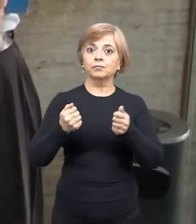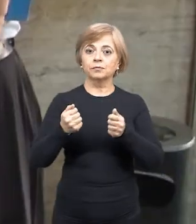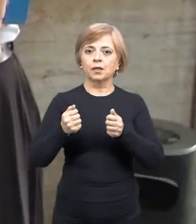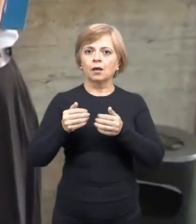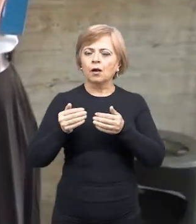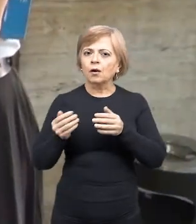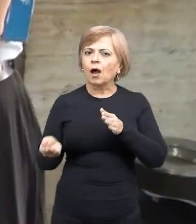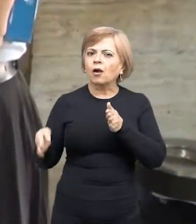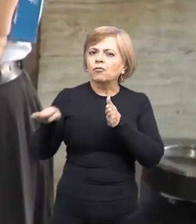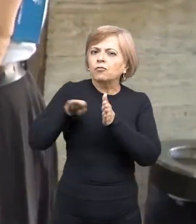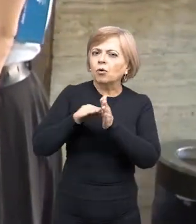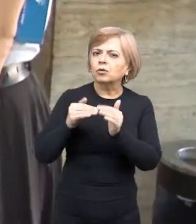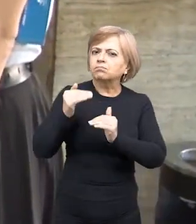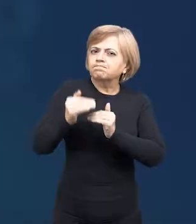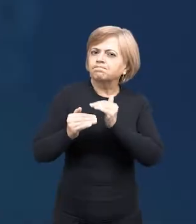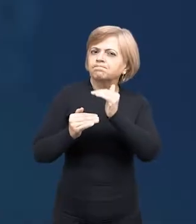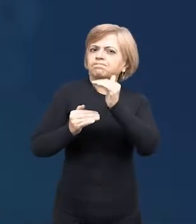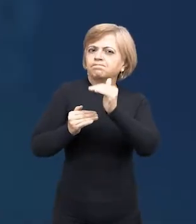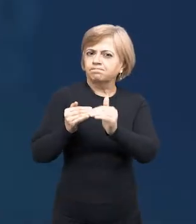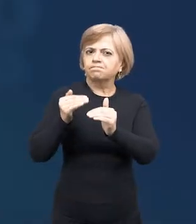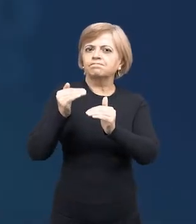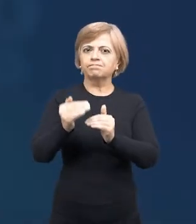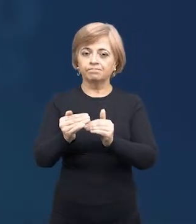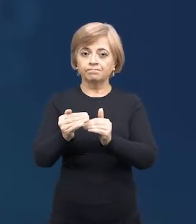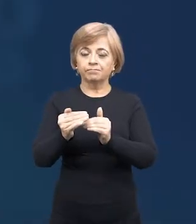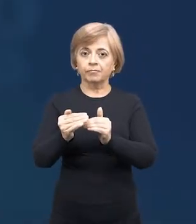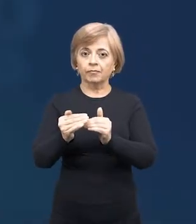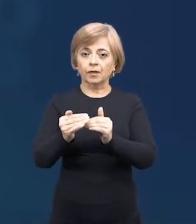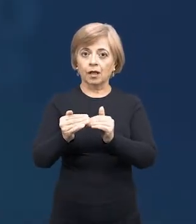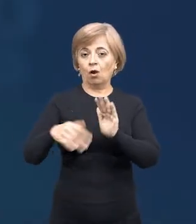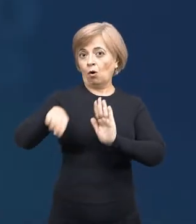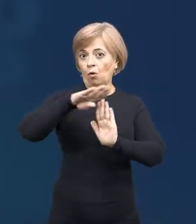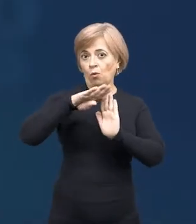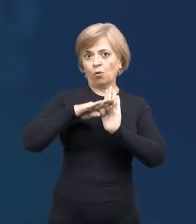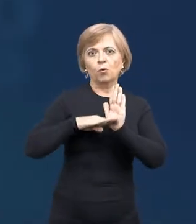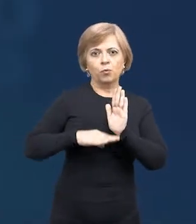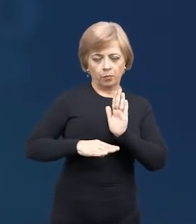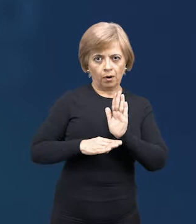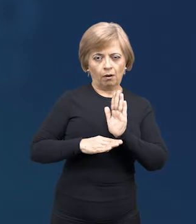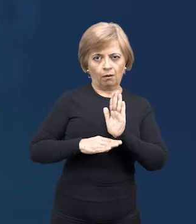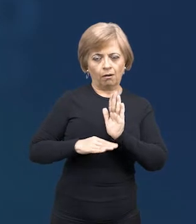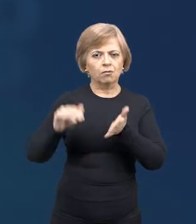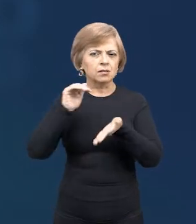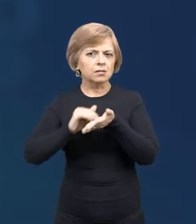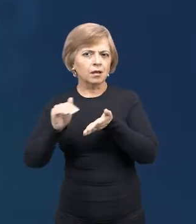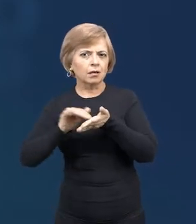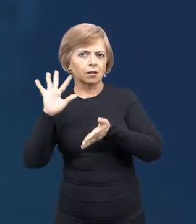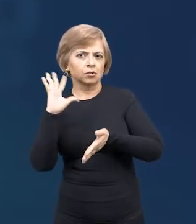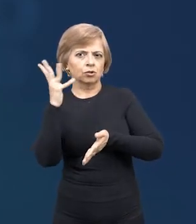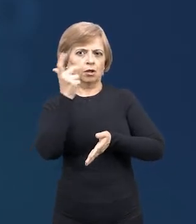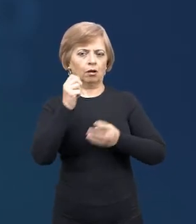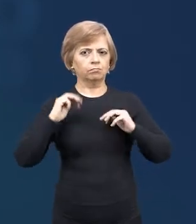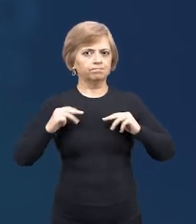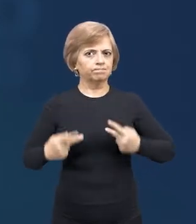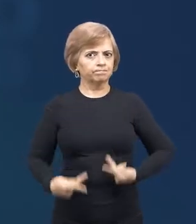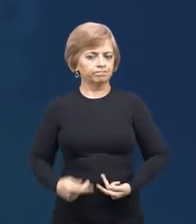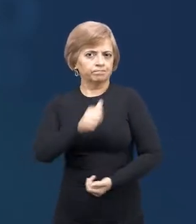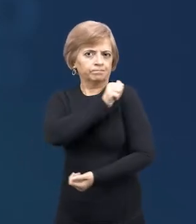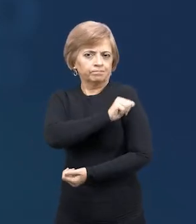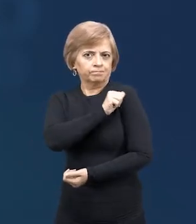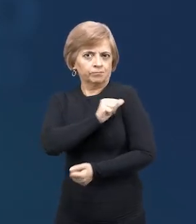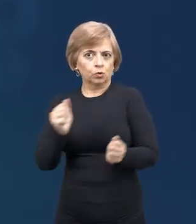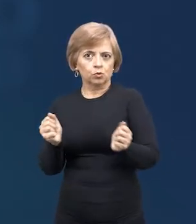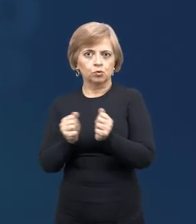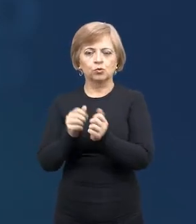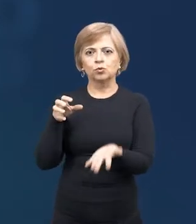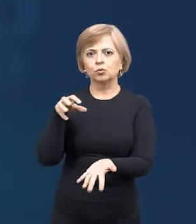gradual e sistematizada. Elaborado pela Secretaria-Geral do MPRJ, em conjunto com o Núcleo de